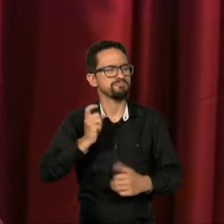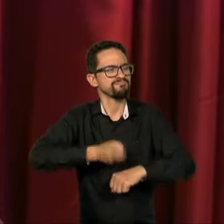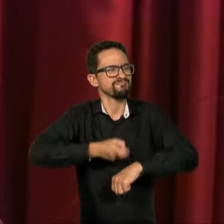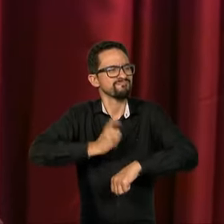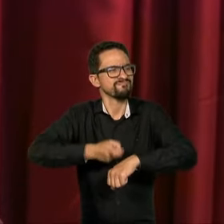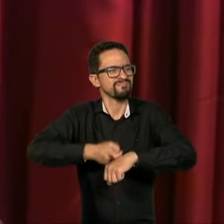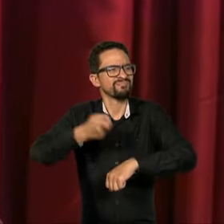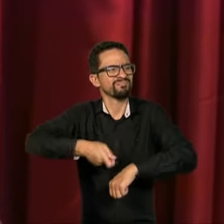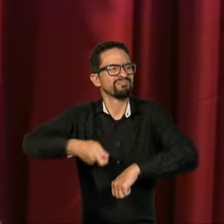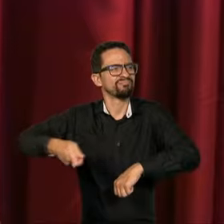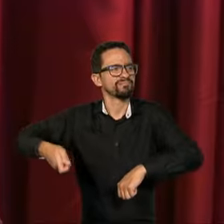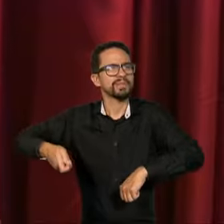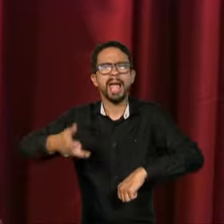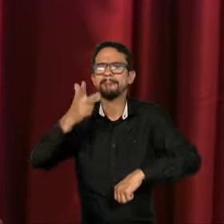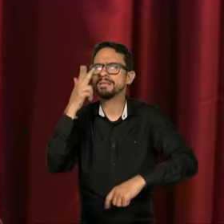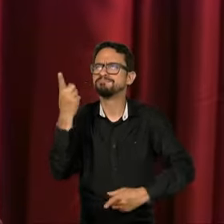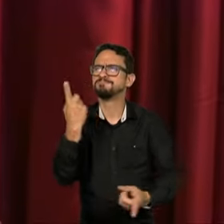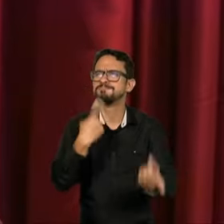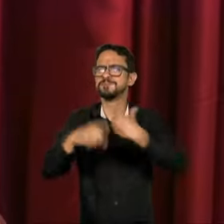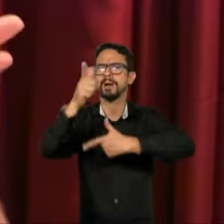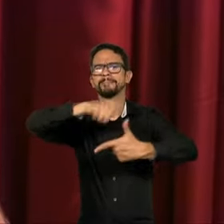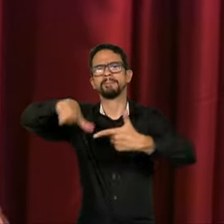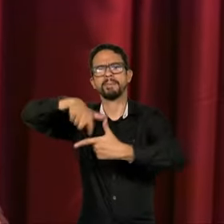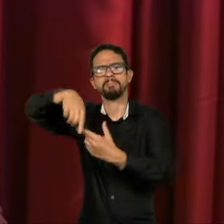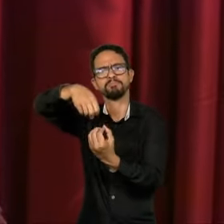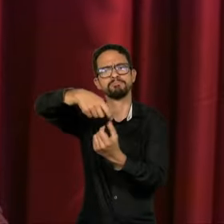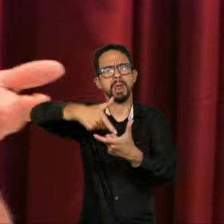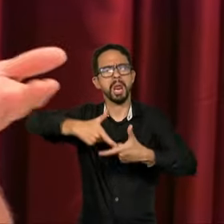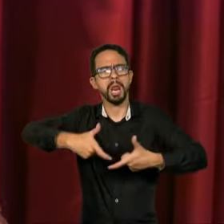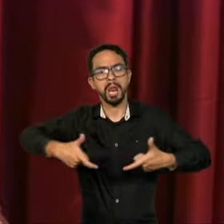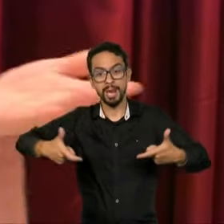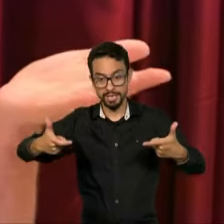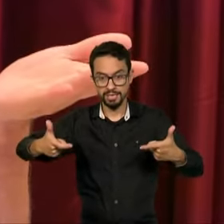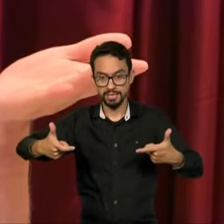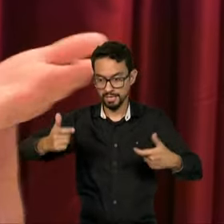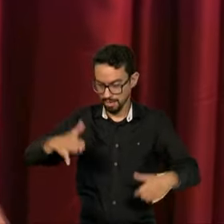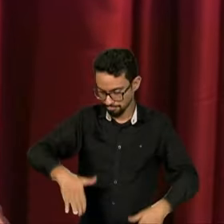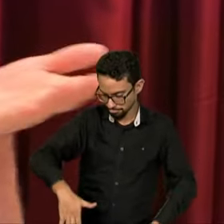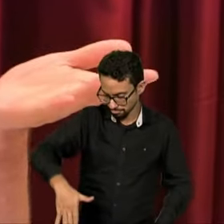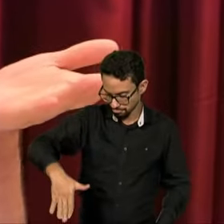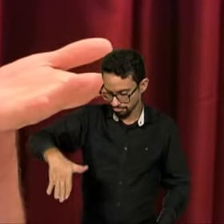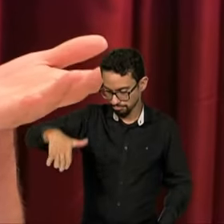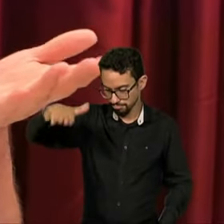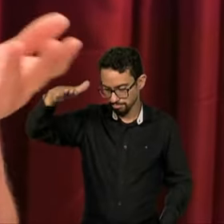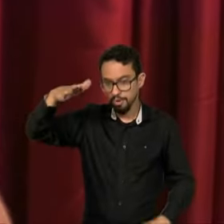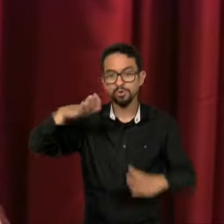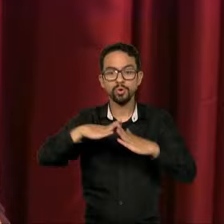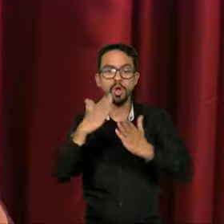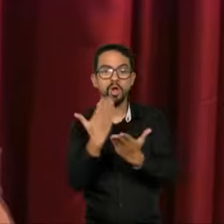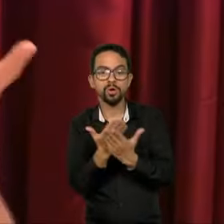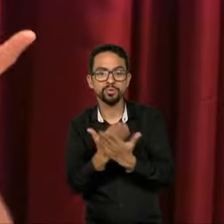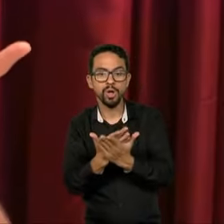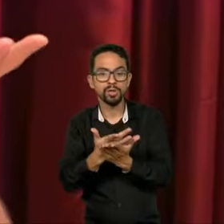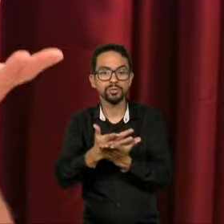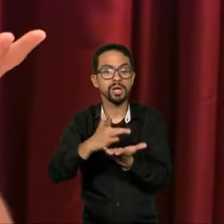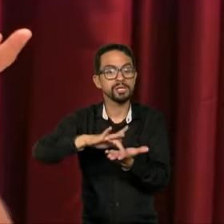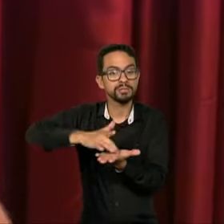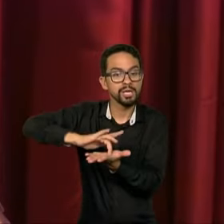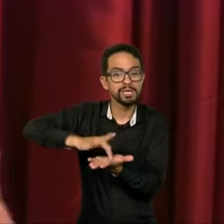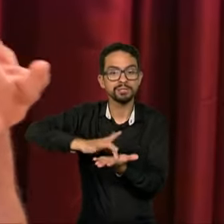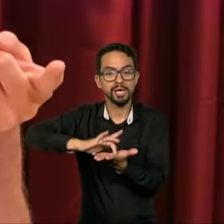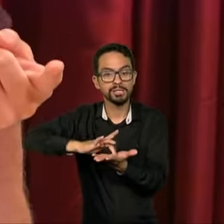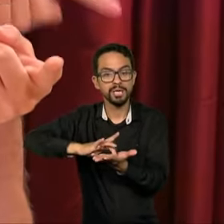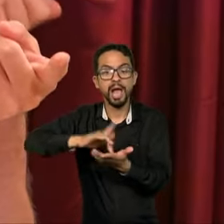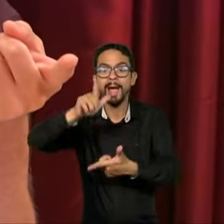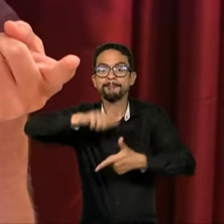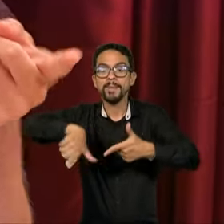as coisas ficaram mais problemáticas em alguns aspectos. Por exemplo, eu cresci dentro de uma escola de dança, uma escola de balé. Era um problema fazer balé,